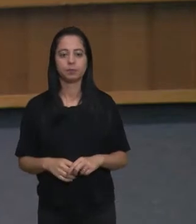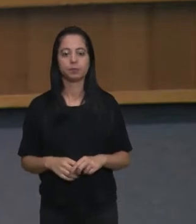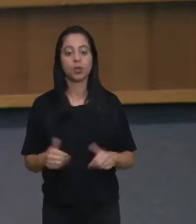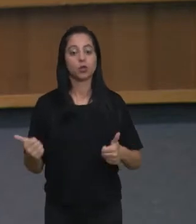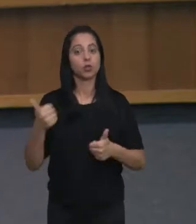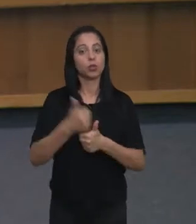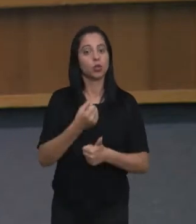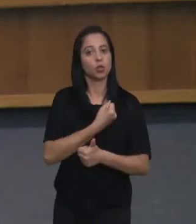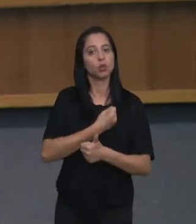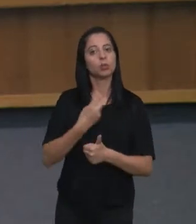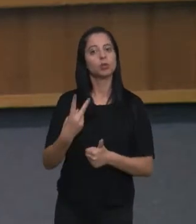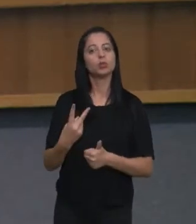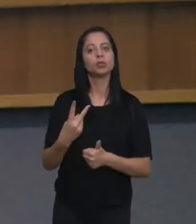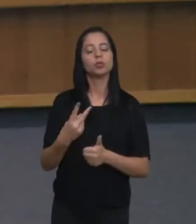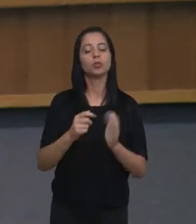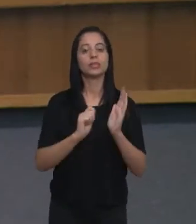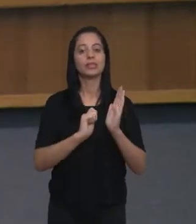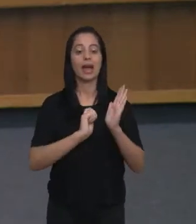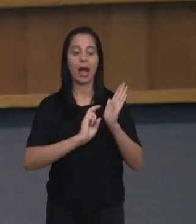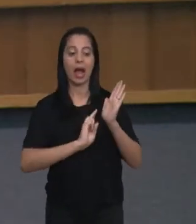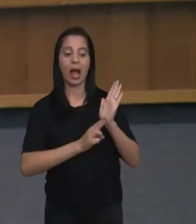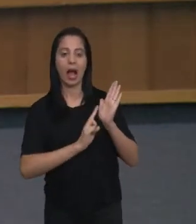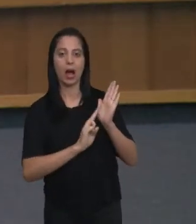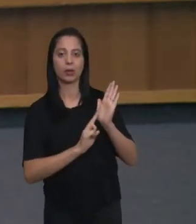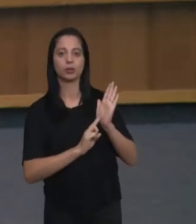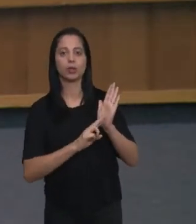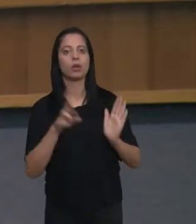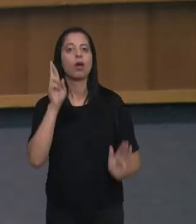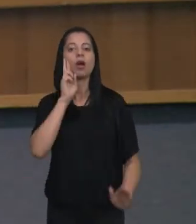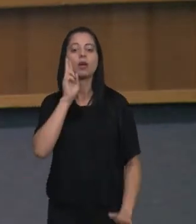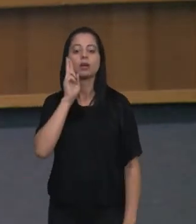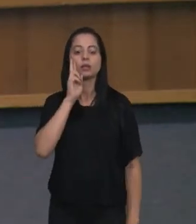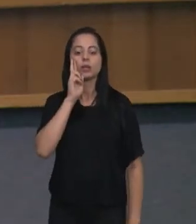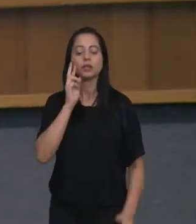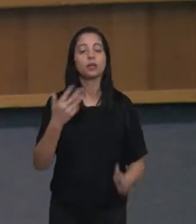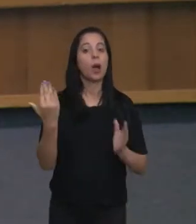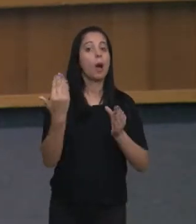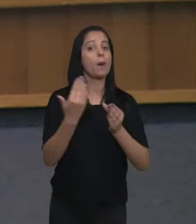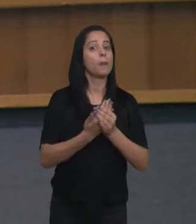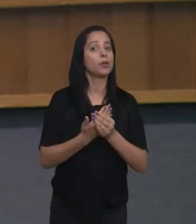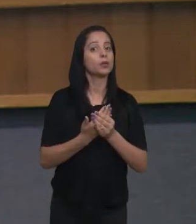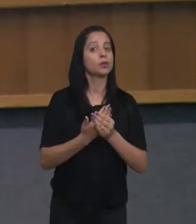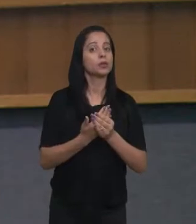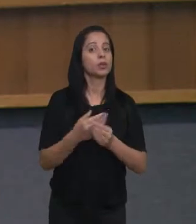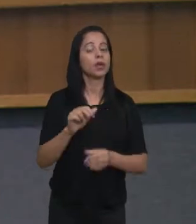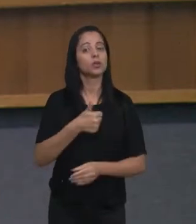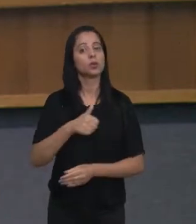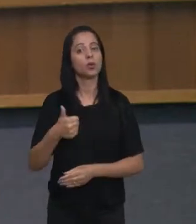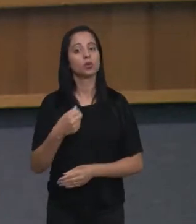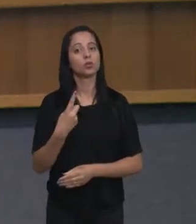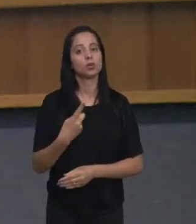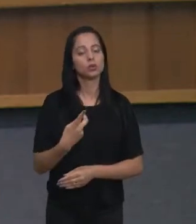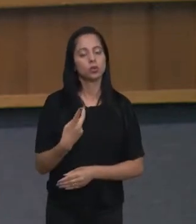Substitutivo número 2, de autoria do vereador Renato Santiago, ao processo